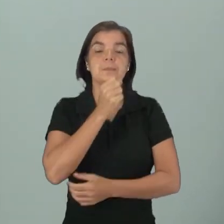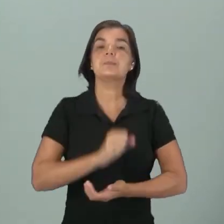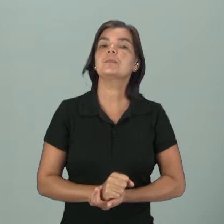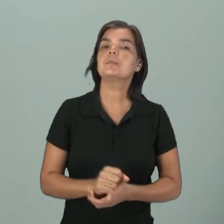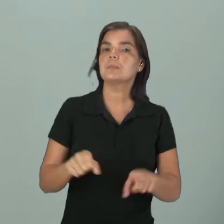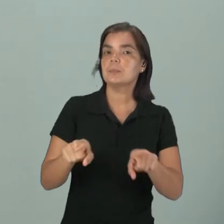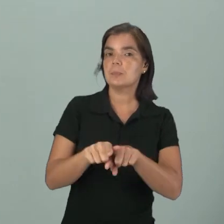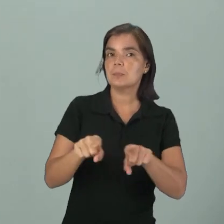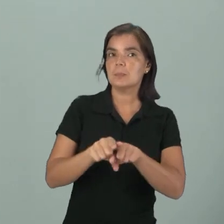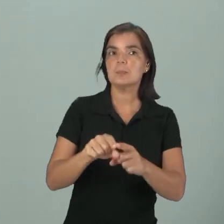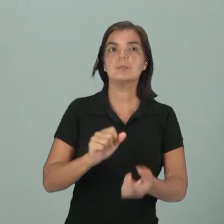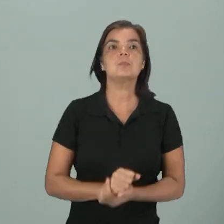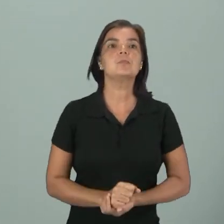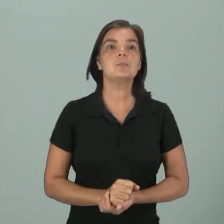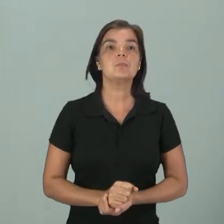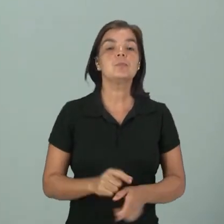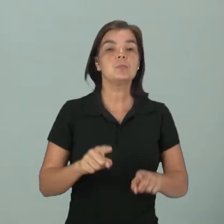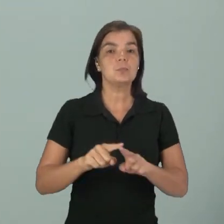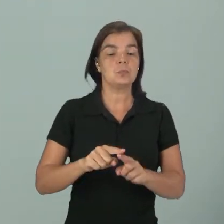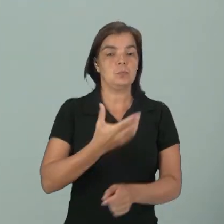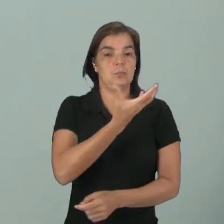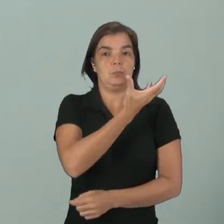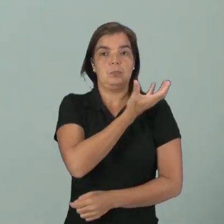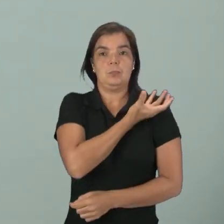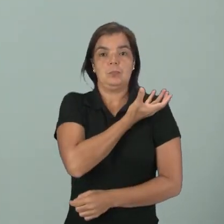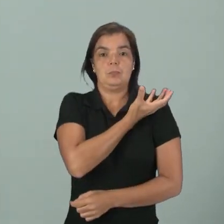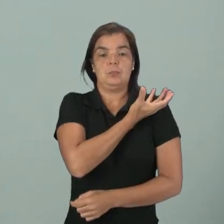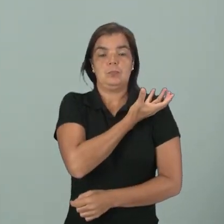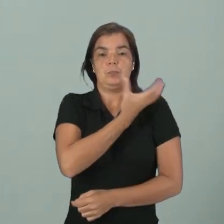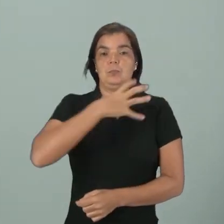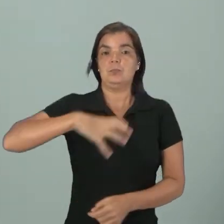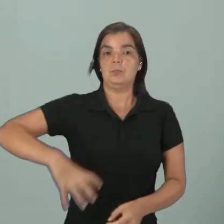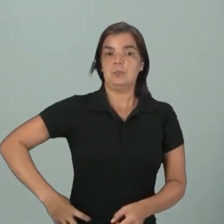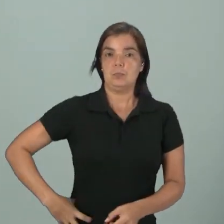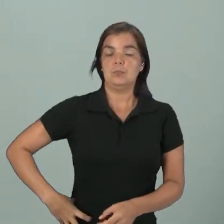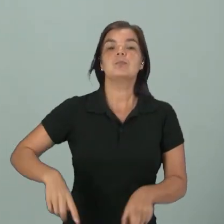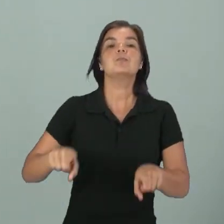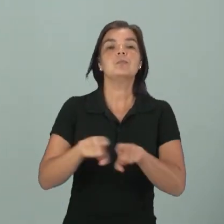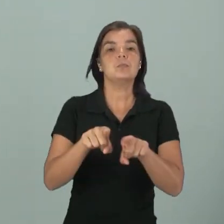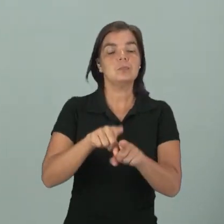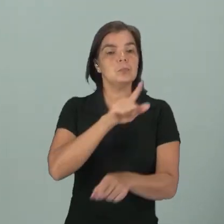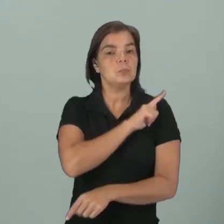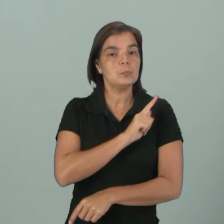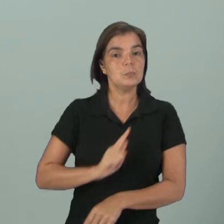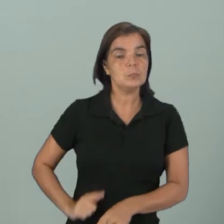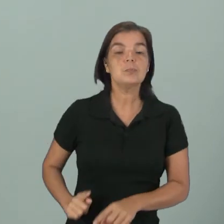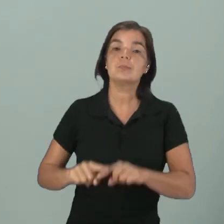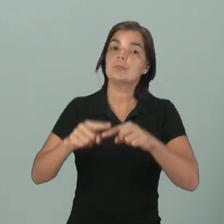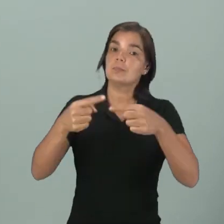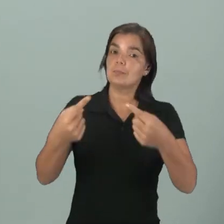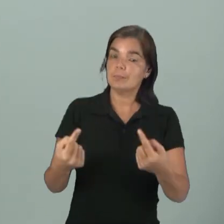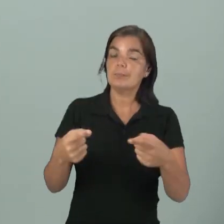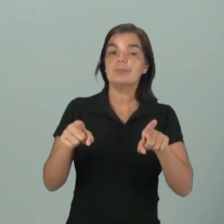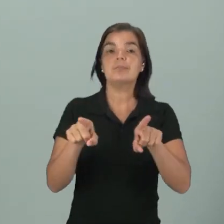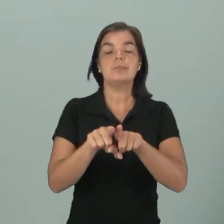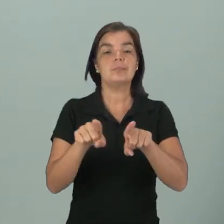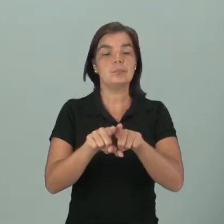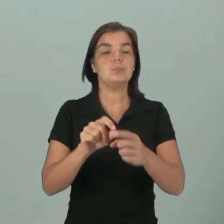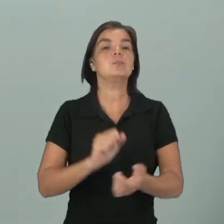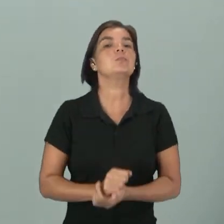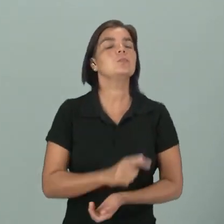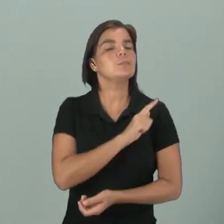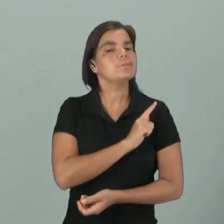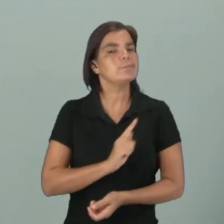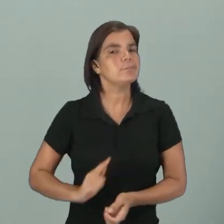Quando ponderamos o anarquismo, nós estamos também tratando de uma forma de governo, mas uma forma de